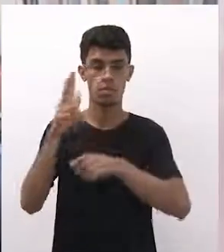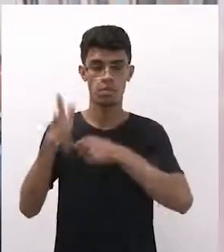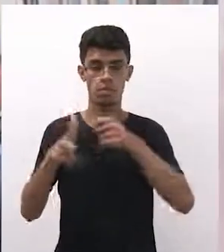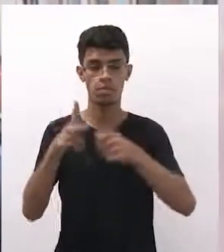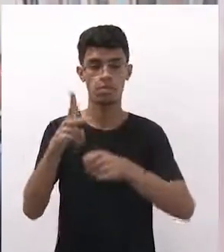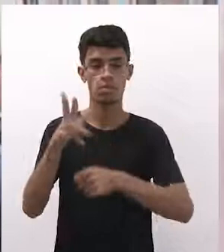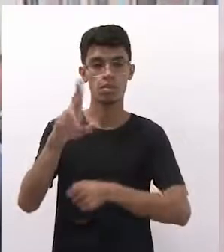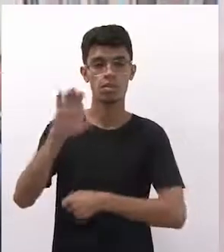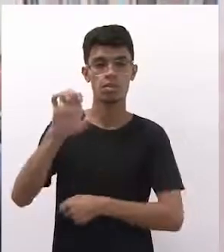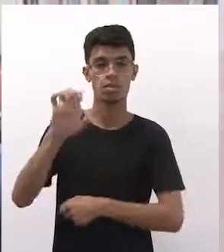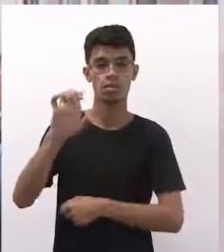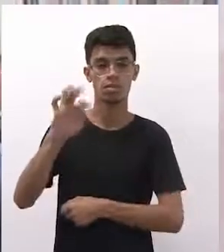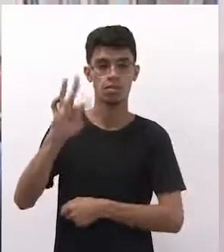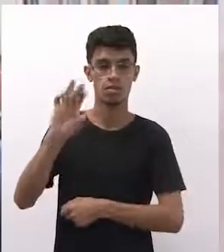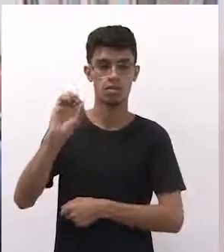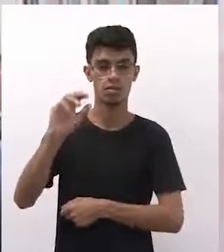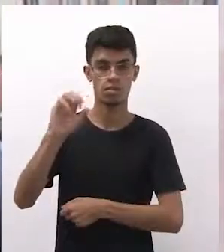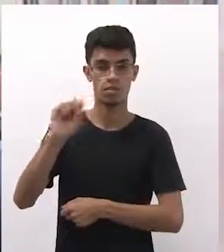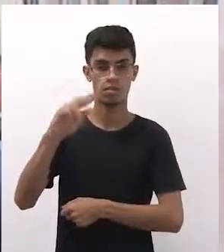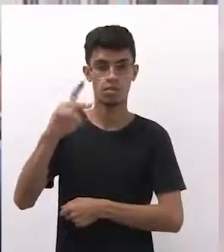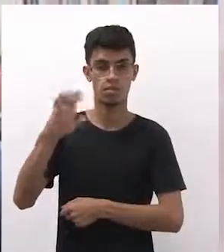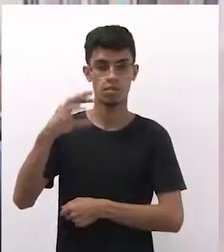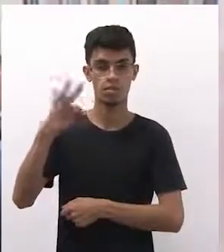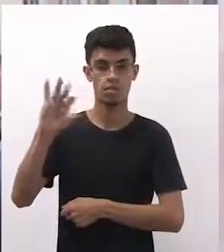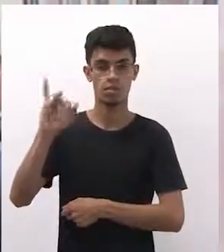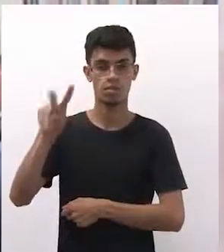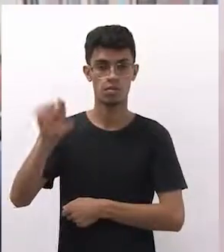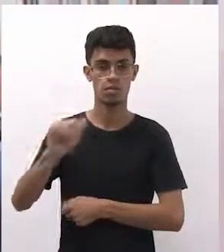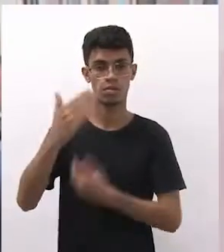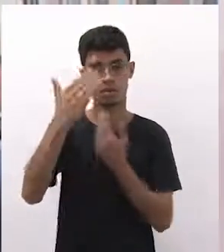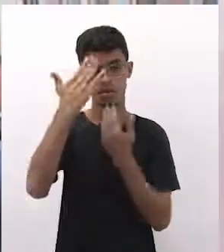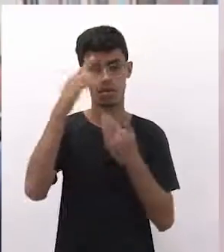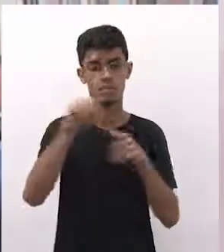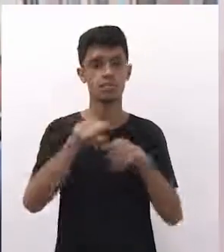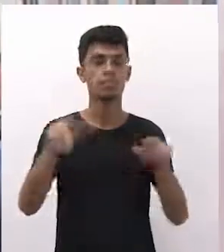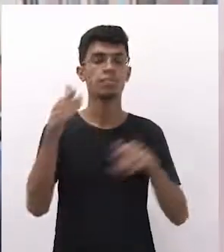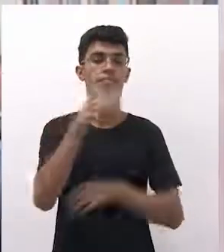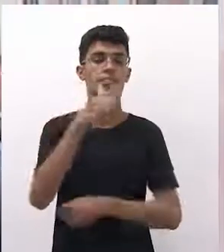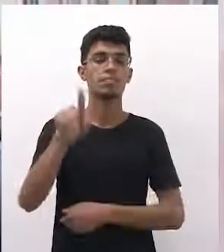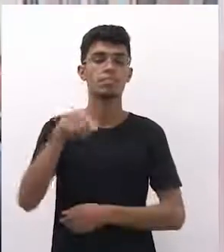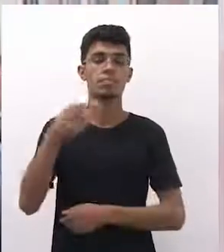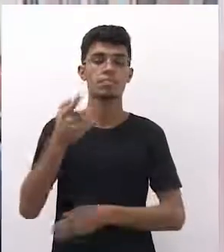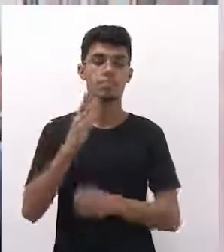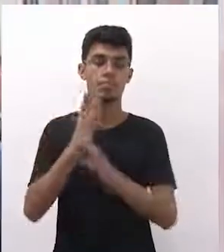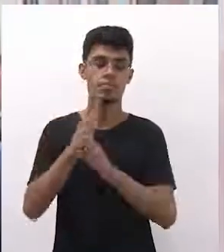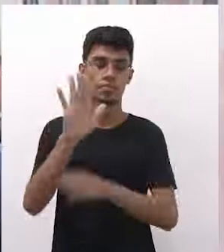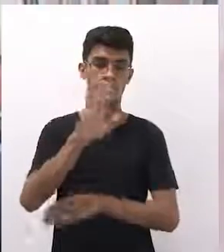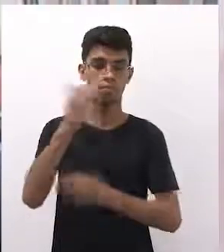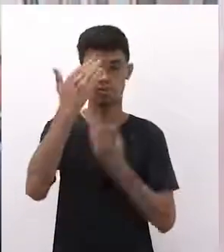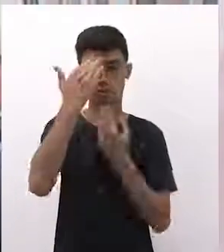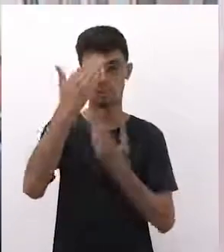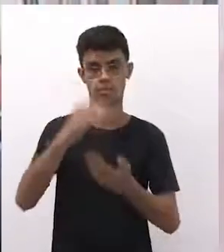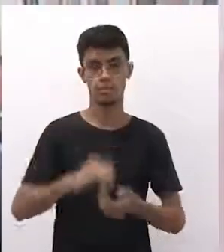como materiais também de apoio, tá bom? Então, agradeço muito a presença de todos vocês e até a próxima. Muito obrigada.